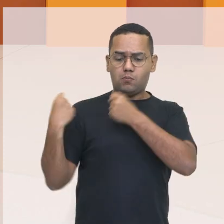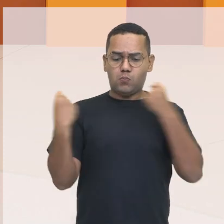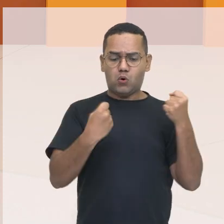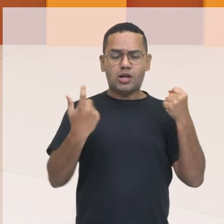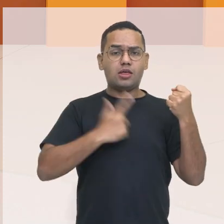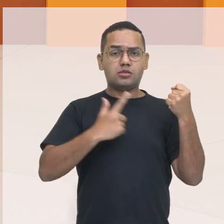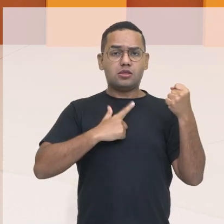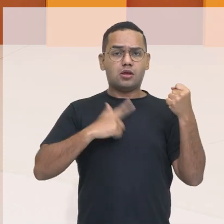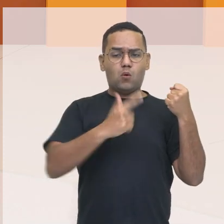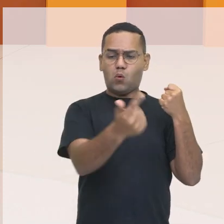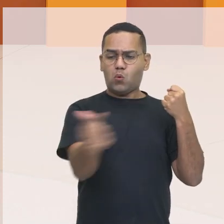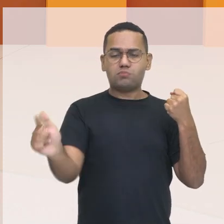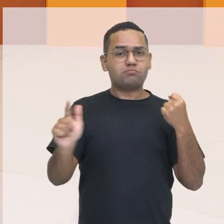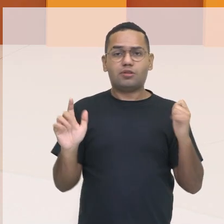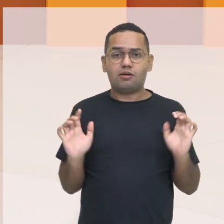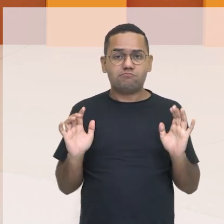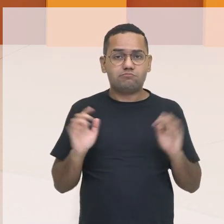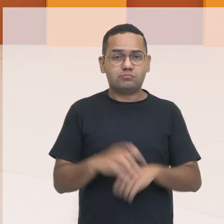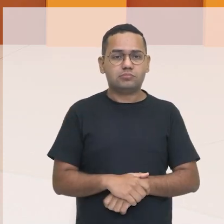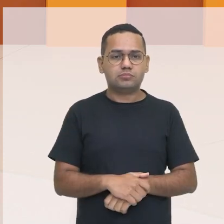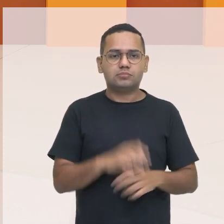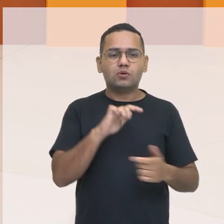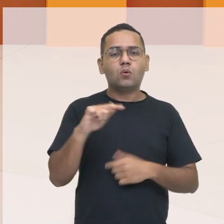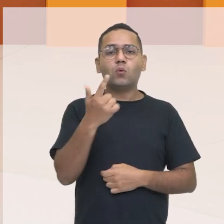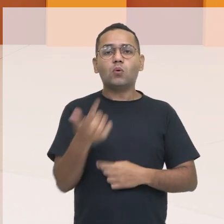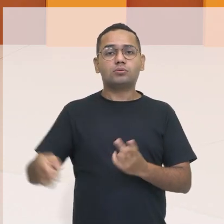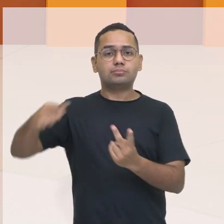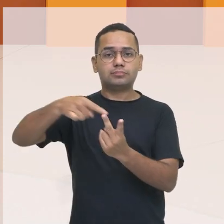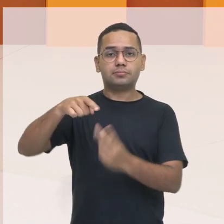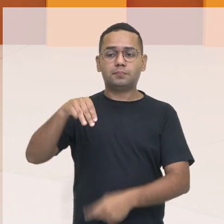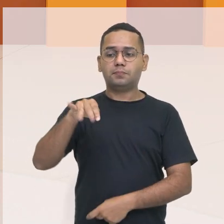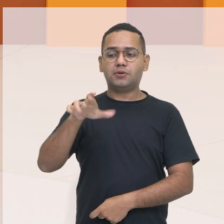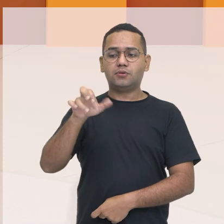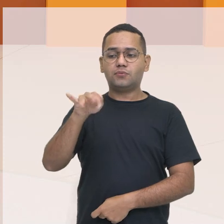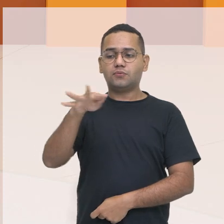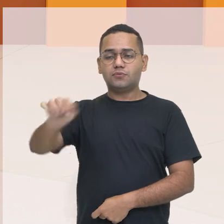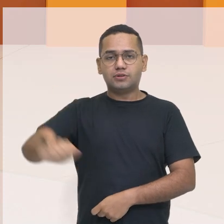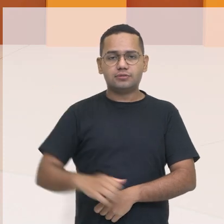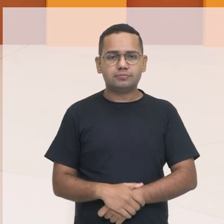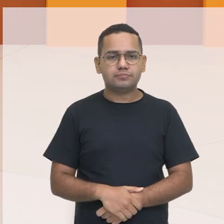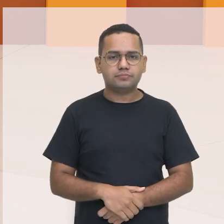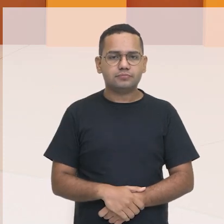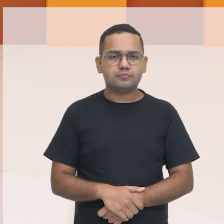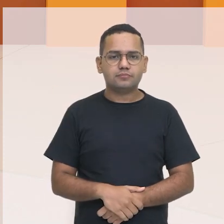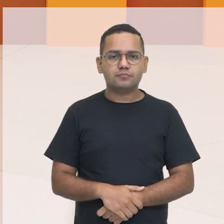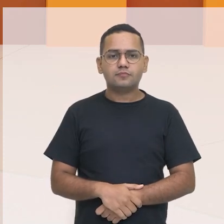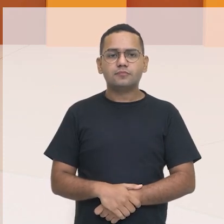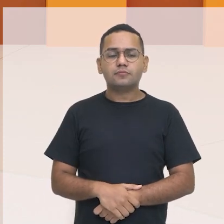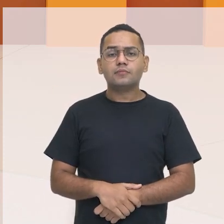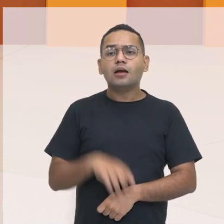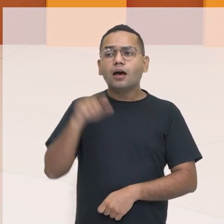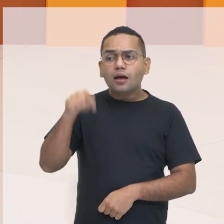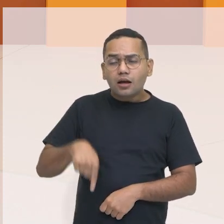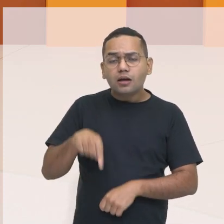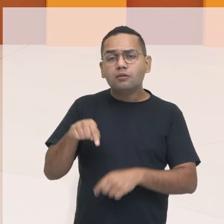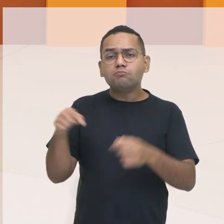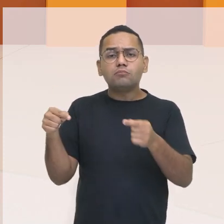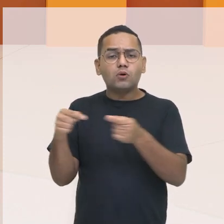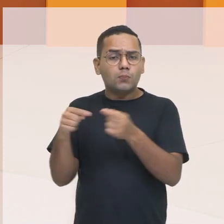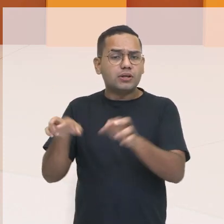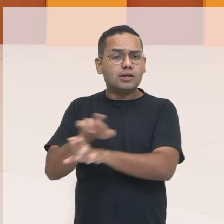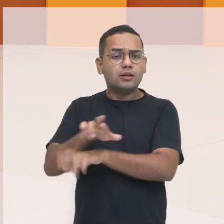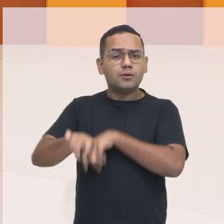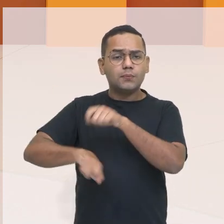macrofísica. Na microfísica, vamos ver aqui a microfísica, está relacionada ao poder exercido pelo que ele chamou